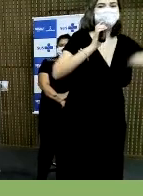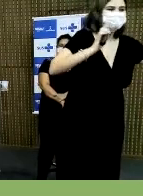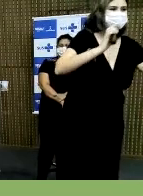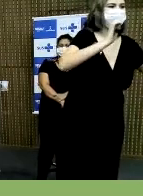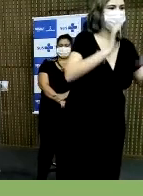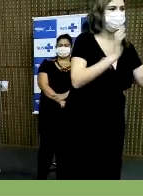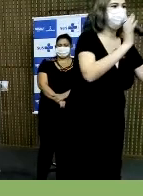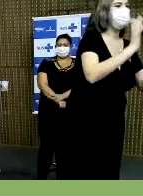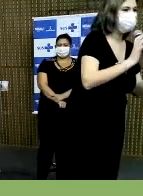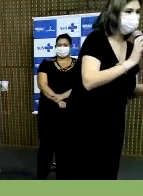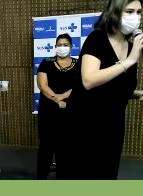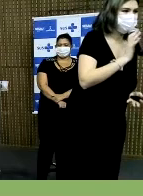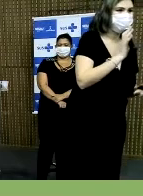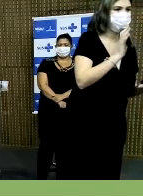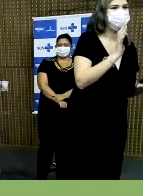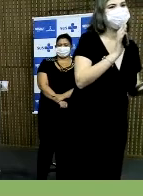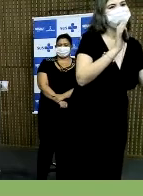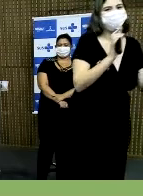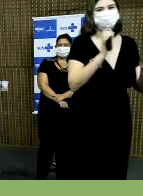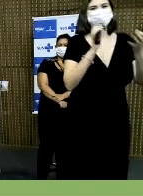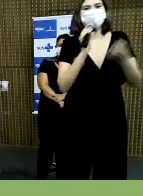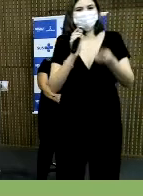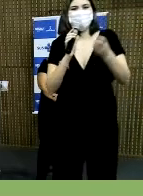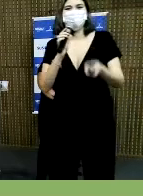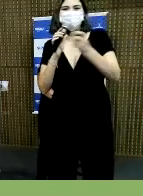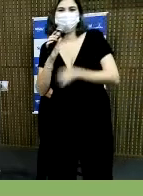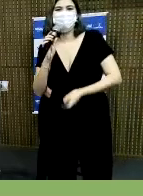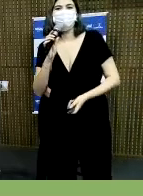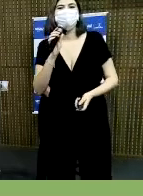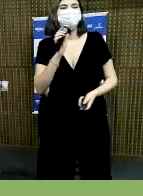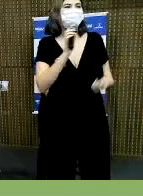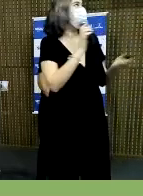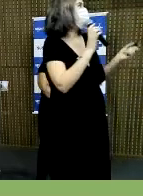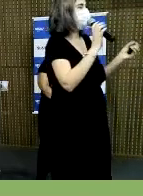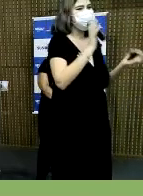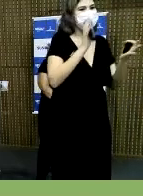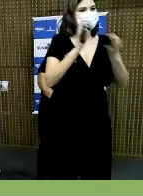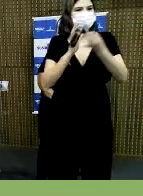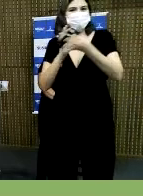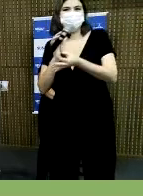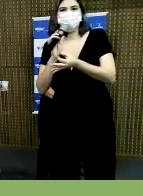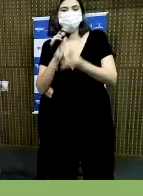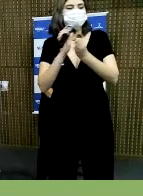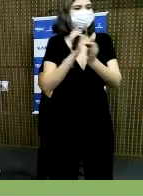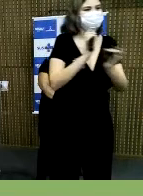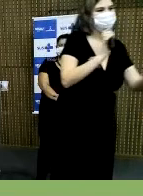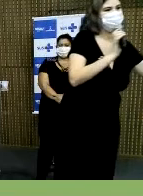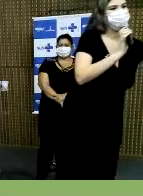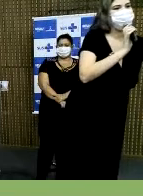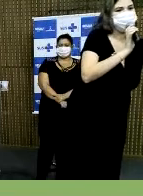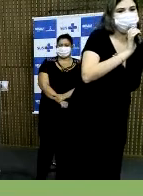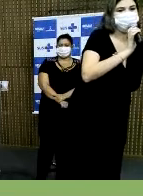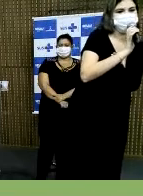até estava envolvido em outras ações que não conseguia parar para ficar pensando especificamente nisso. Então, a gente